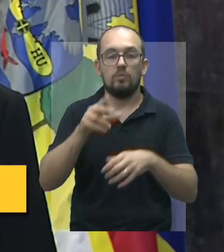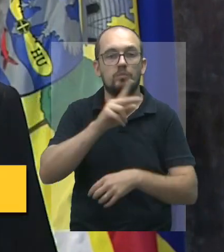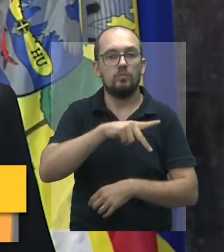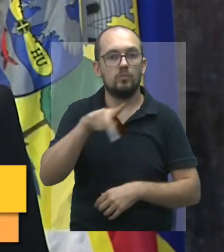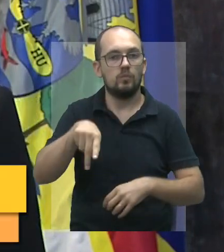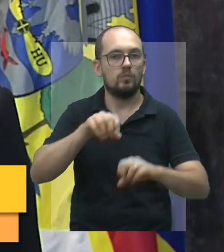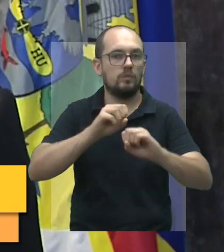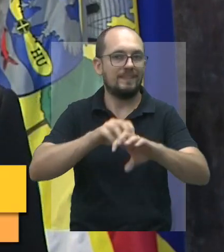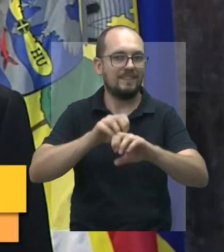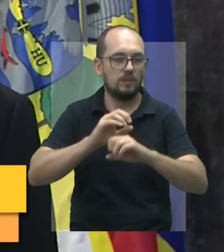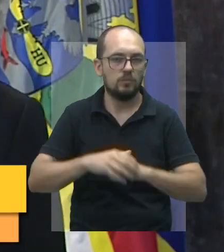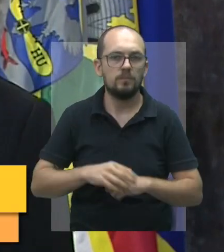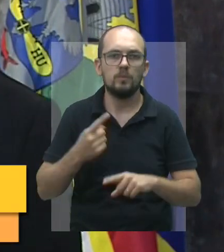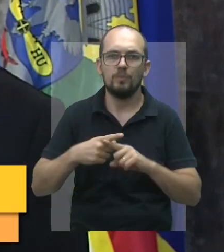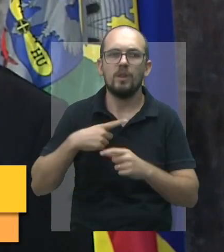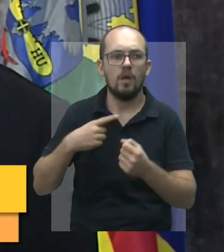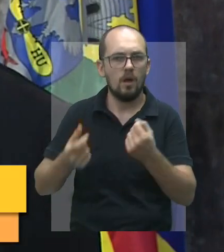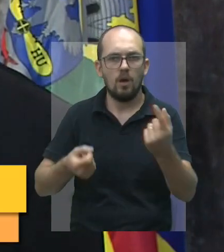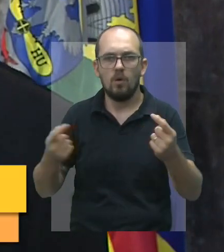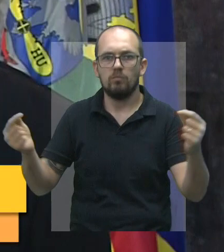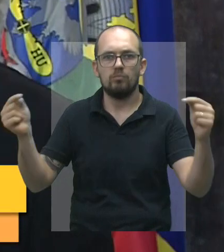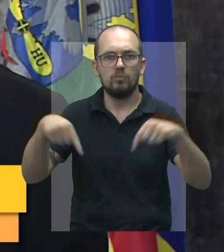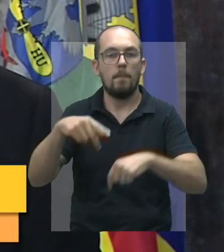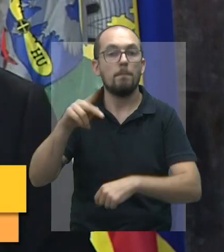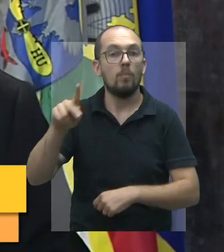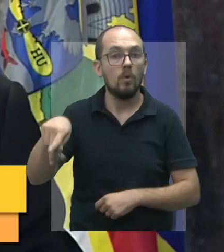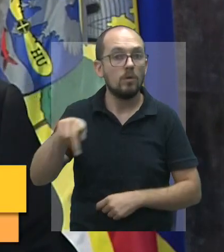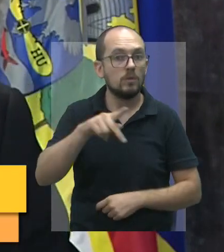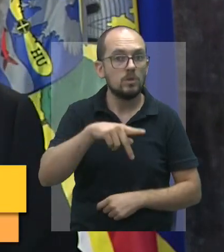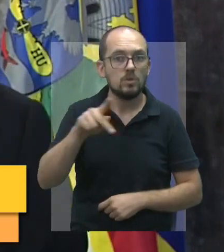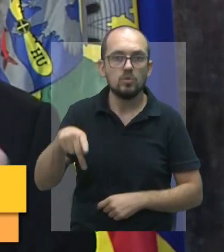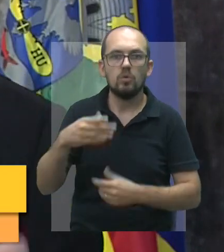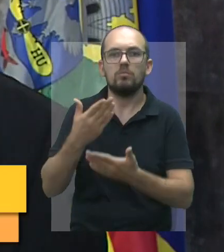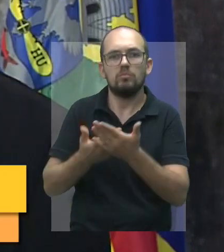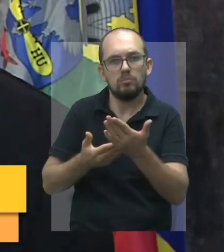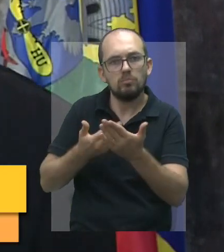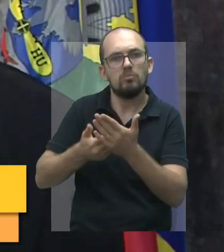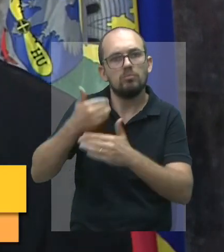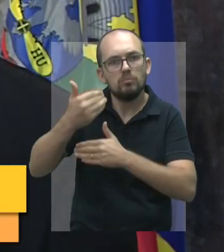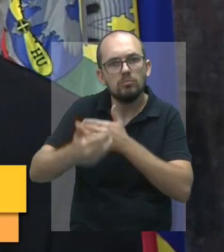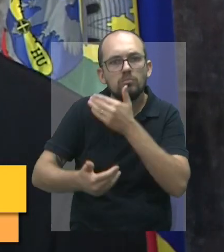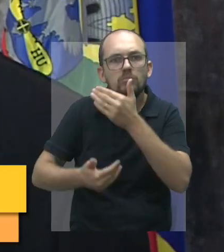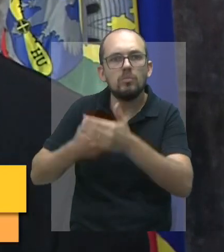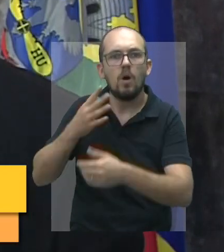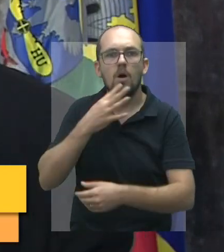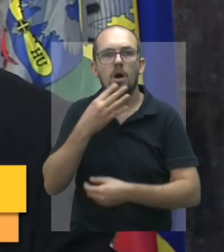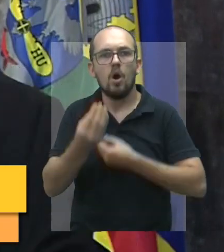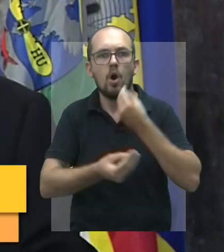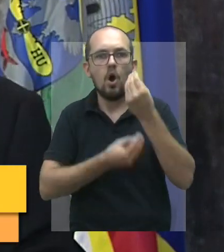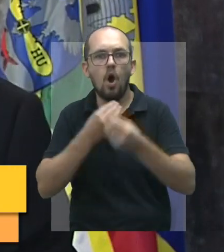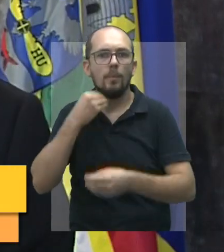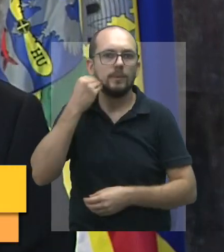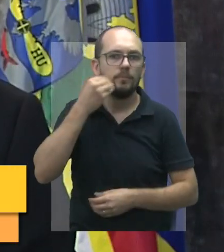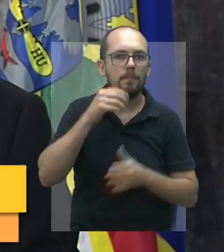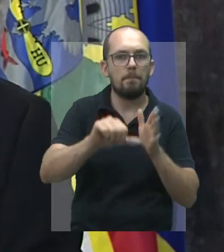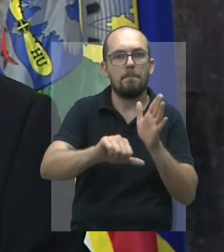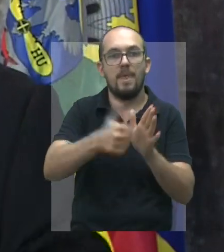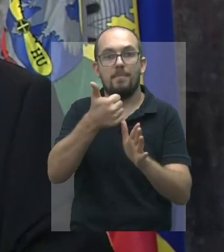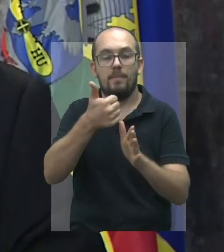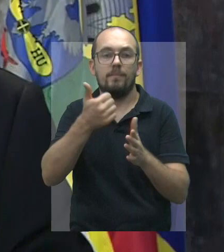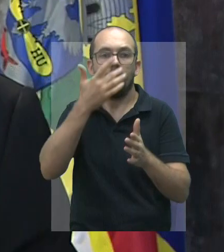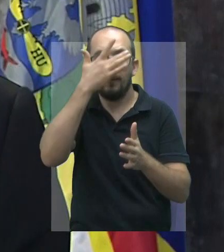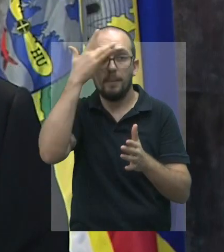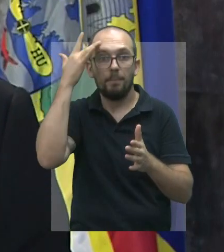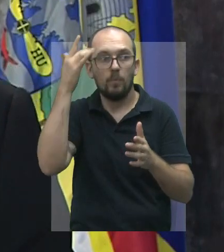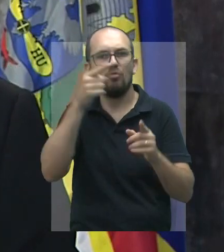ensino, porque nós temos aqui professores, inclusive, sabe, se especializando, conhecendo, tendo os primeiros contatos com pessoas